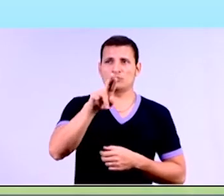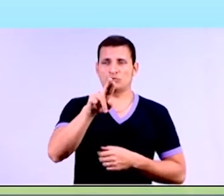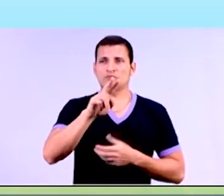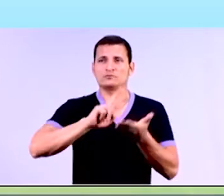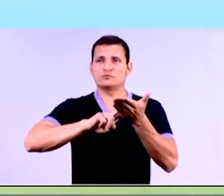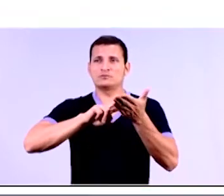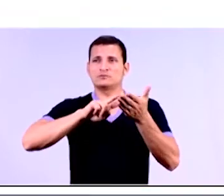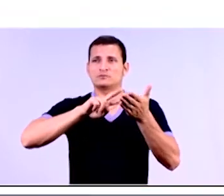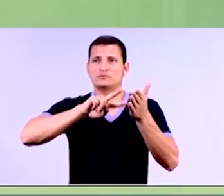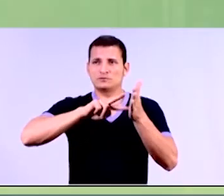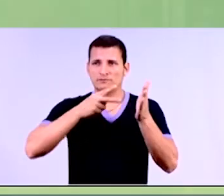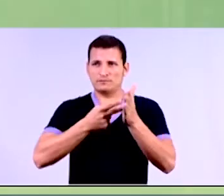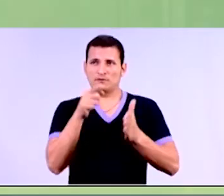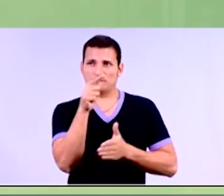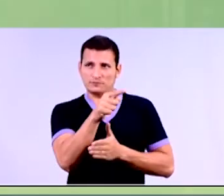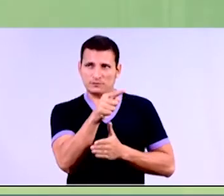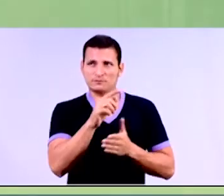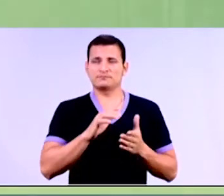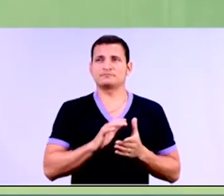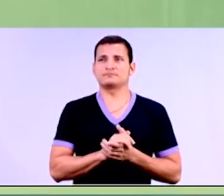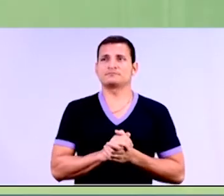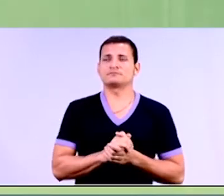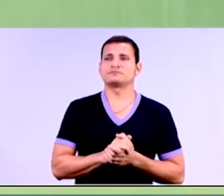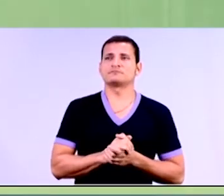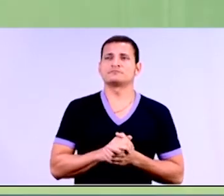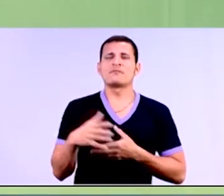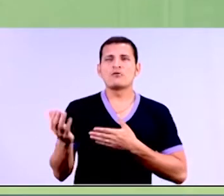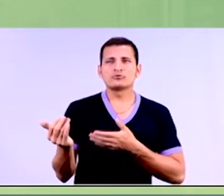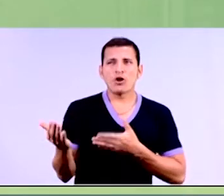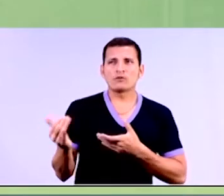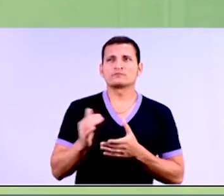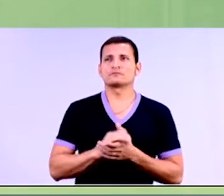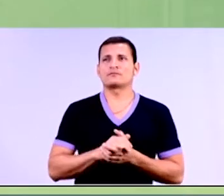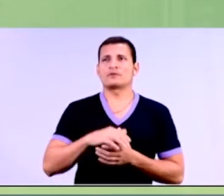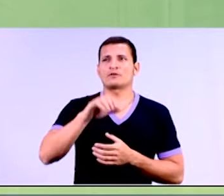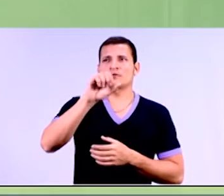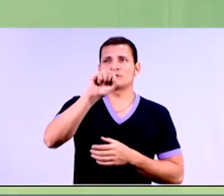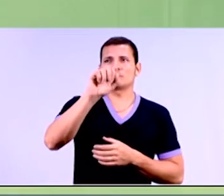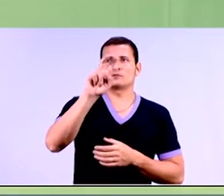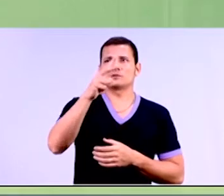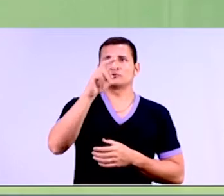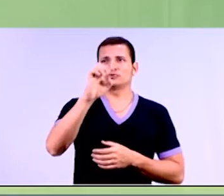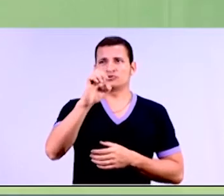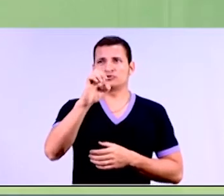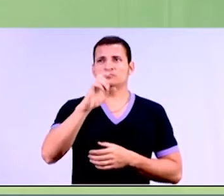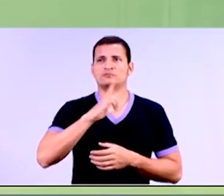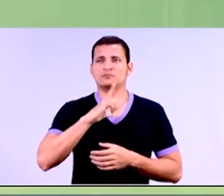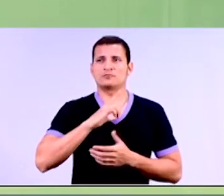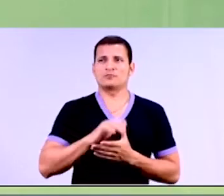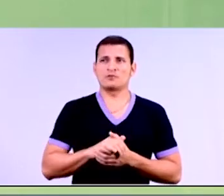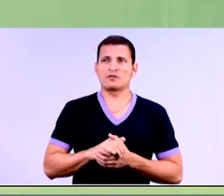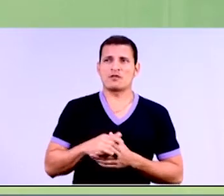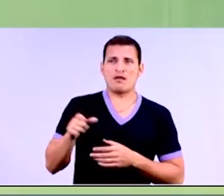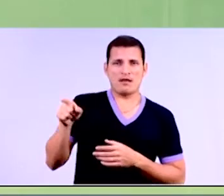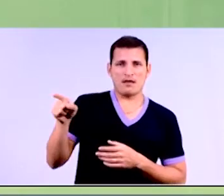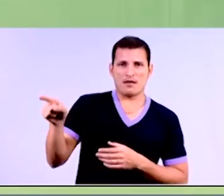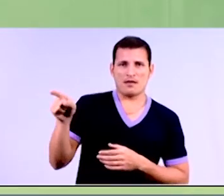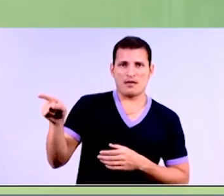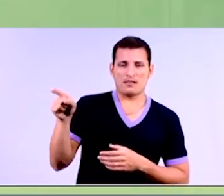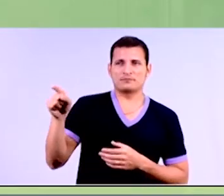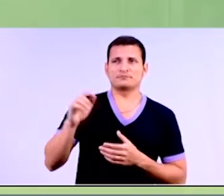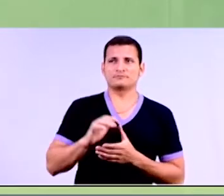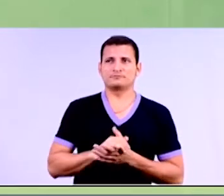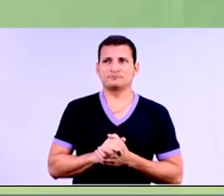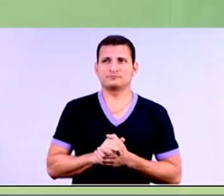Você aparenta ser jovem. She's a nice teacher. Aqui nós temos she, que significa